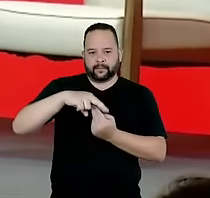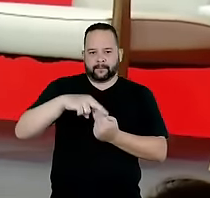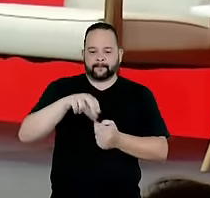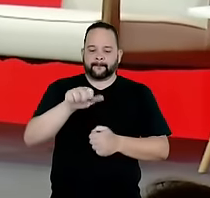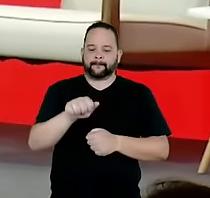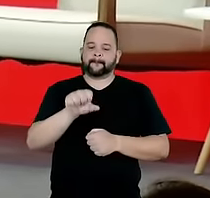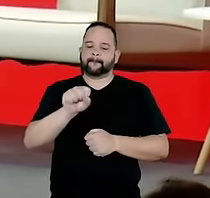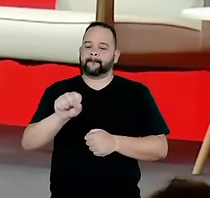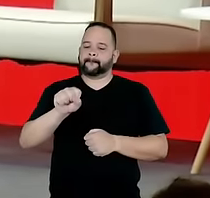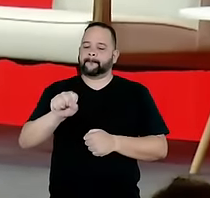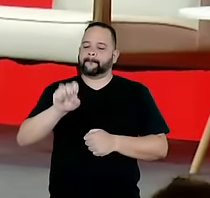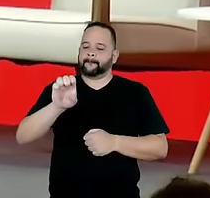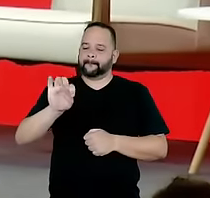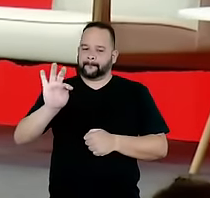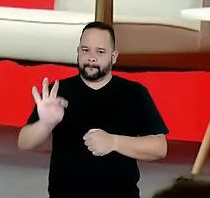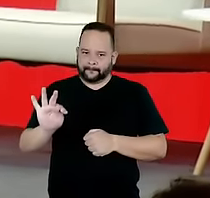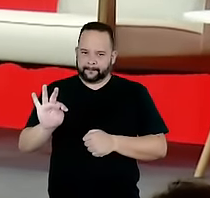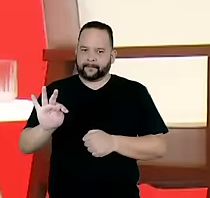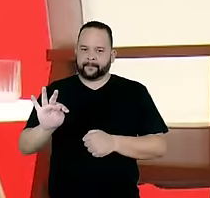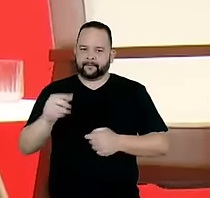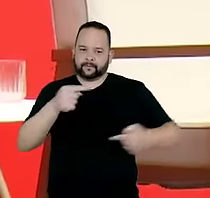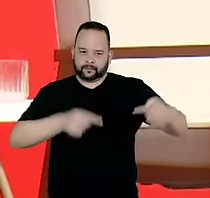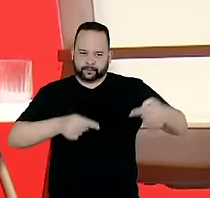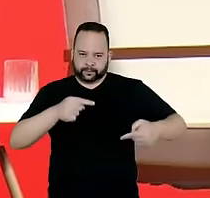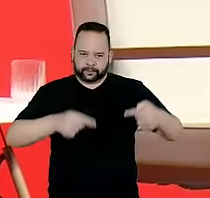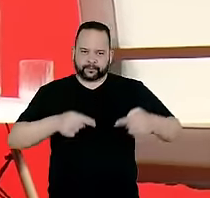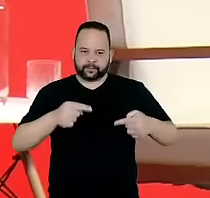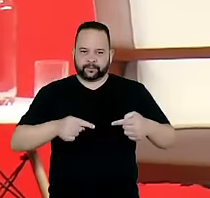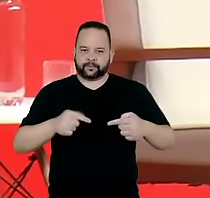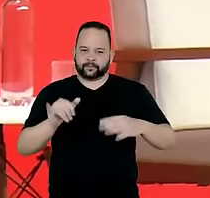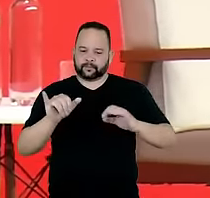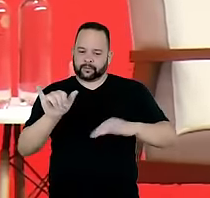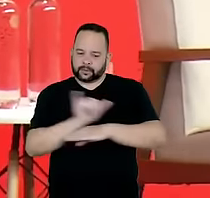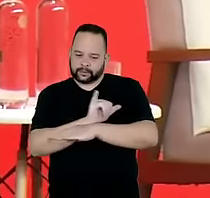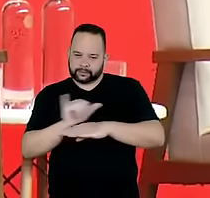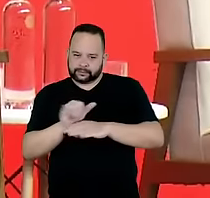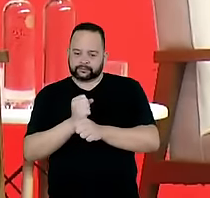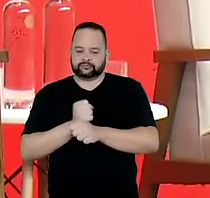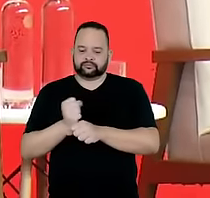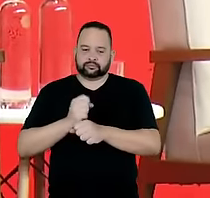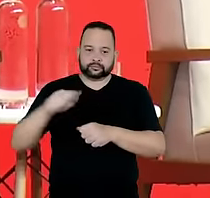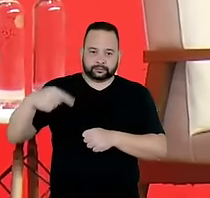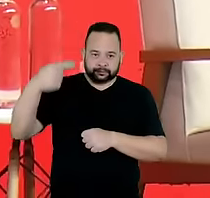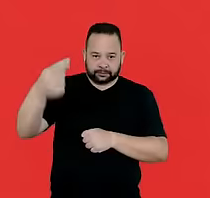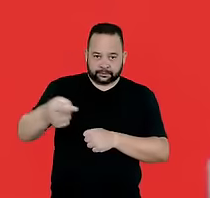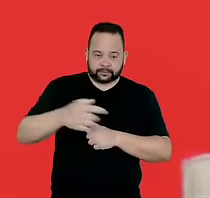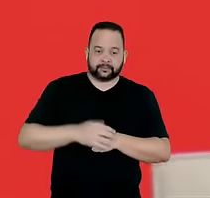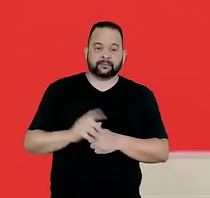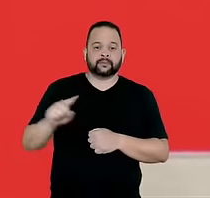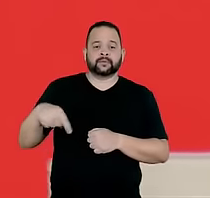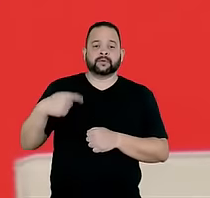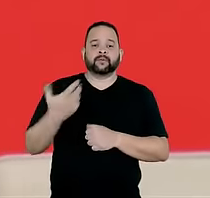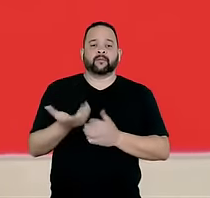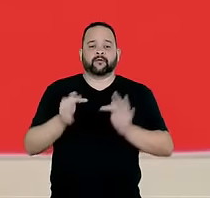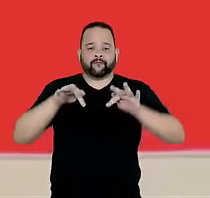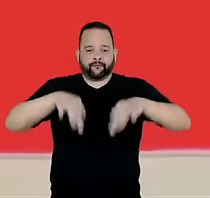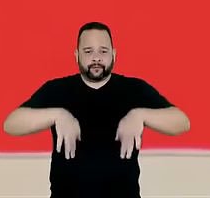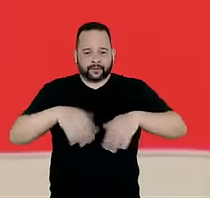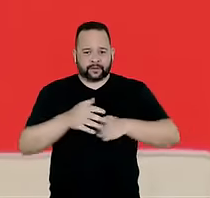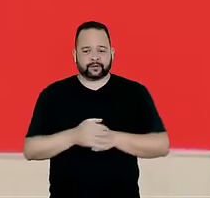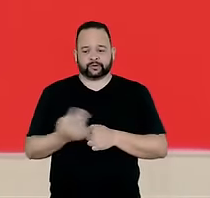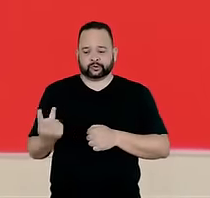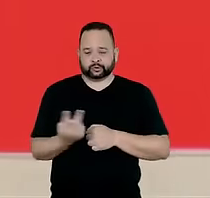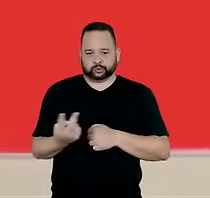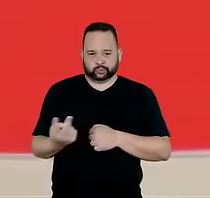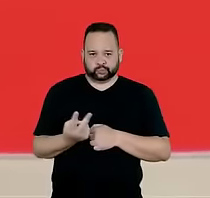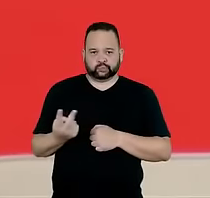pro ano que vem né e depois a gente finaliza com Raduan e com Salomão né nossos parceiros do genou e da e da norte também para dar